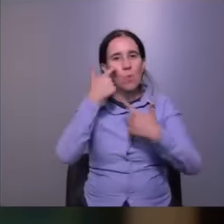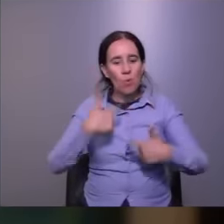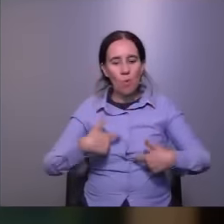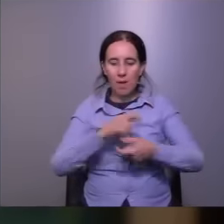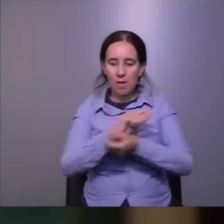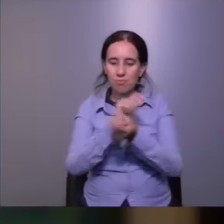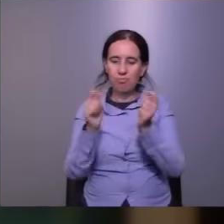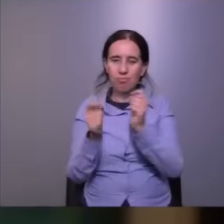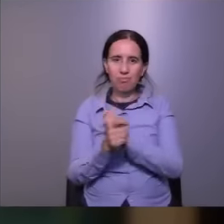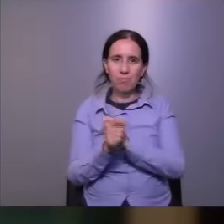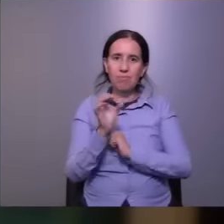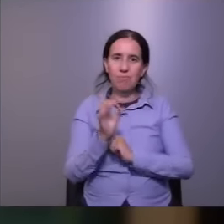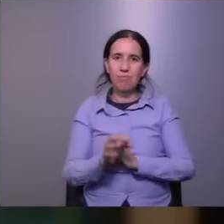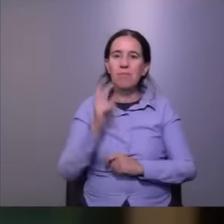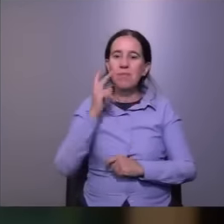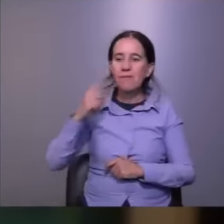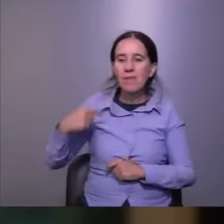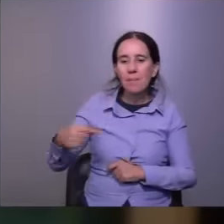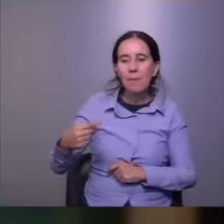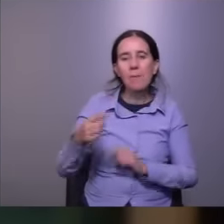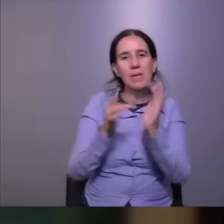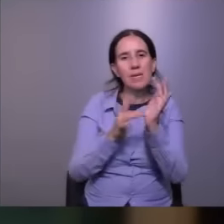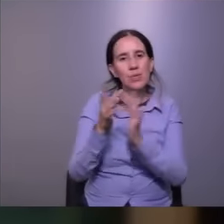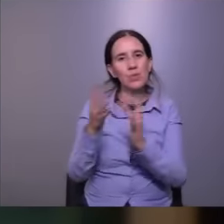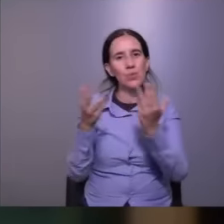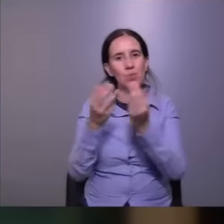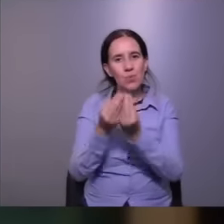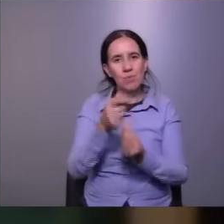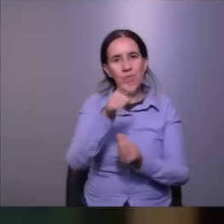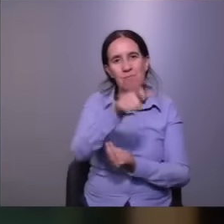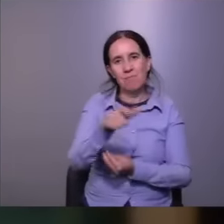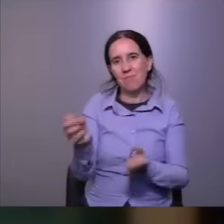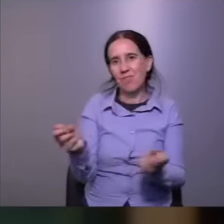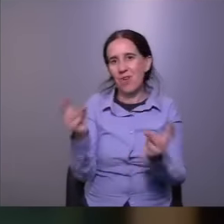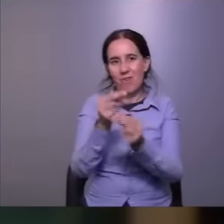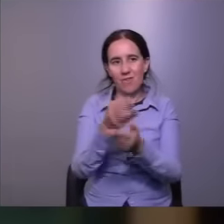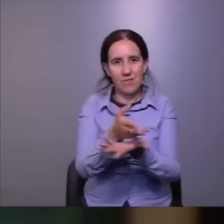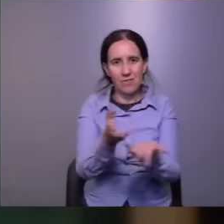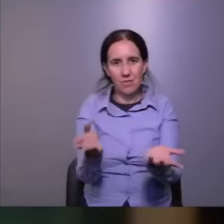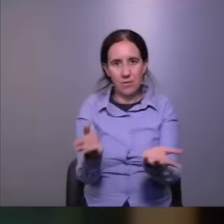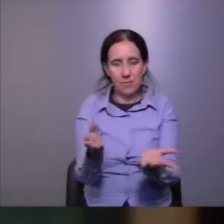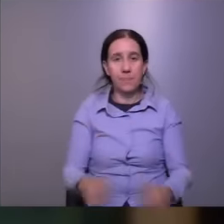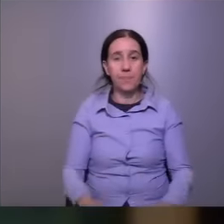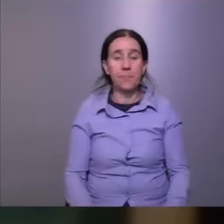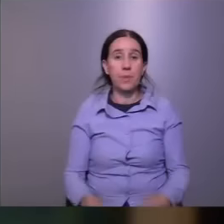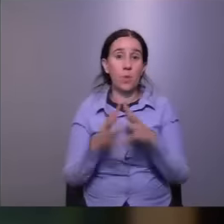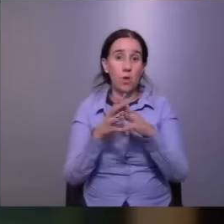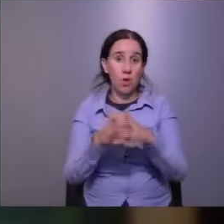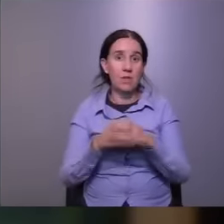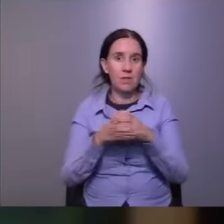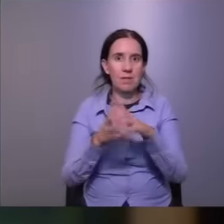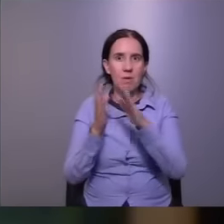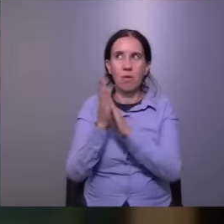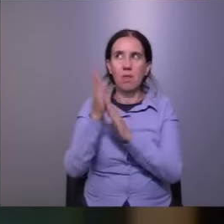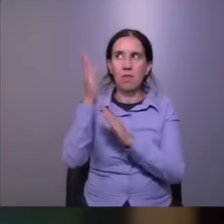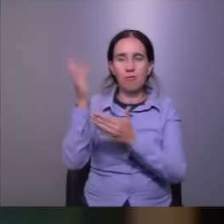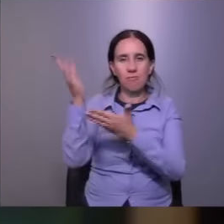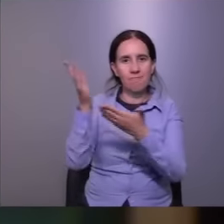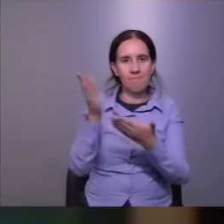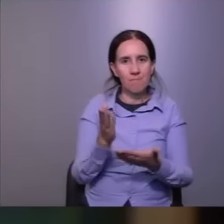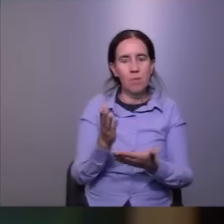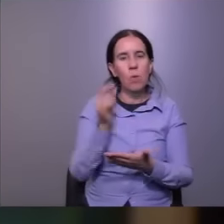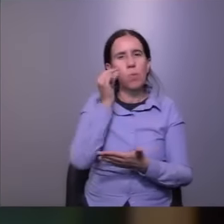dom da bondade e do amor do Senhor, tem a capacidade de transfigurar o ser humano, configurando dia a dia a Cristo, o